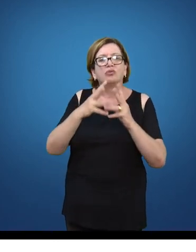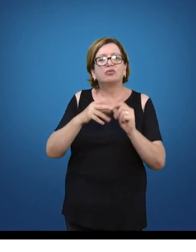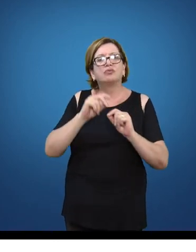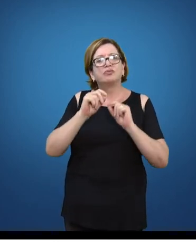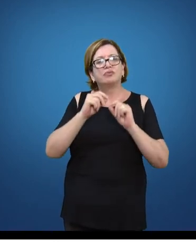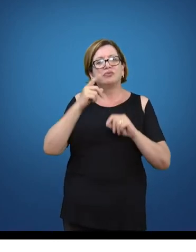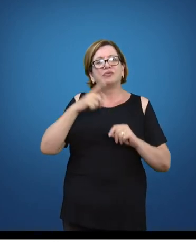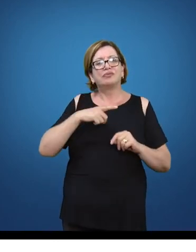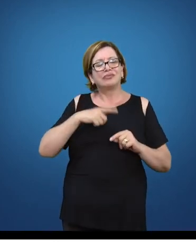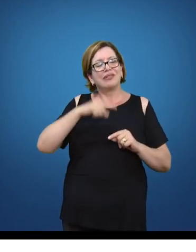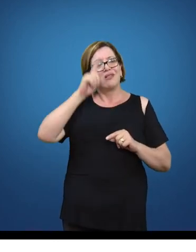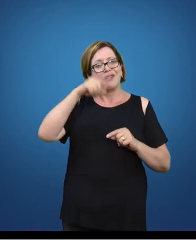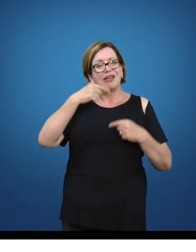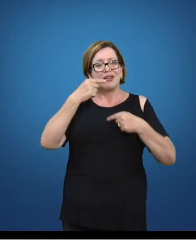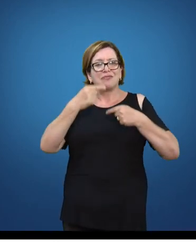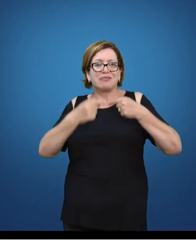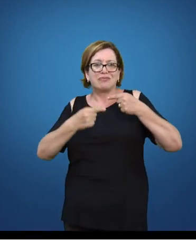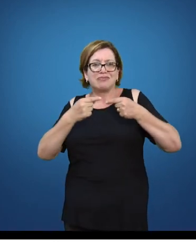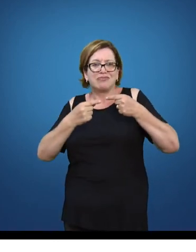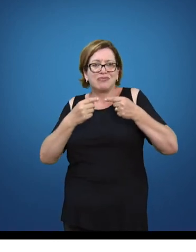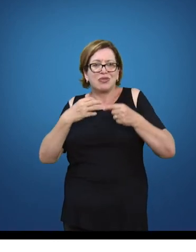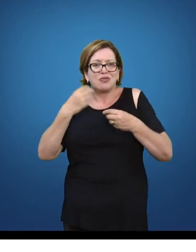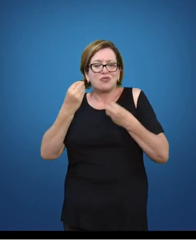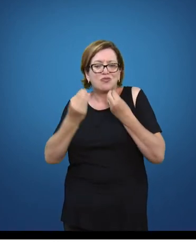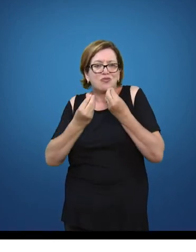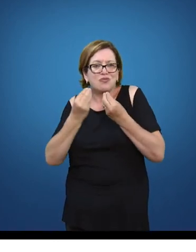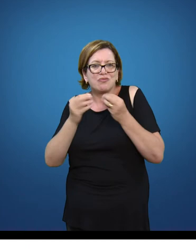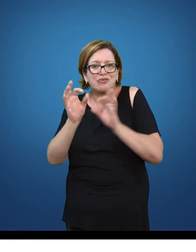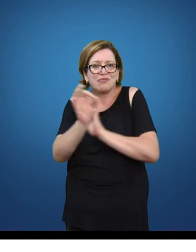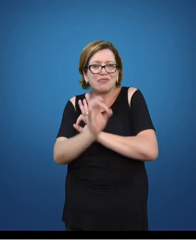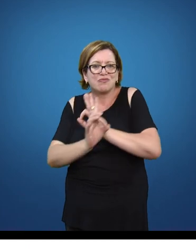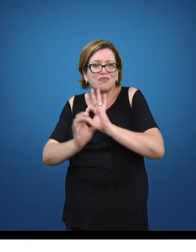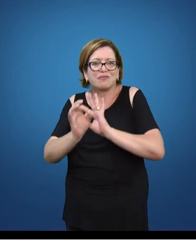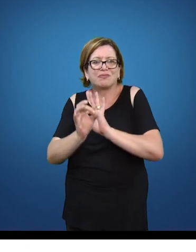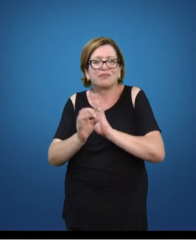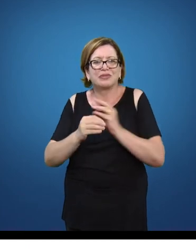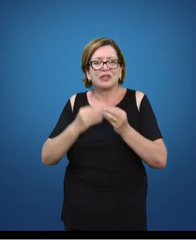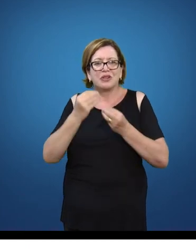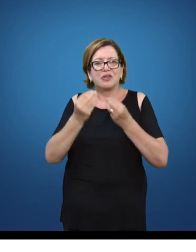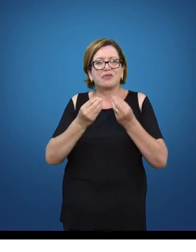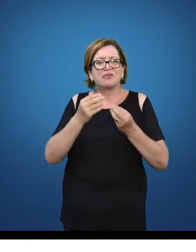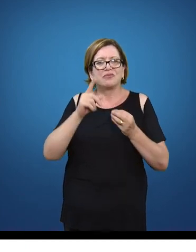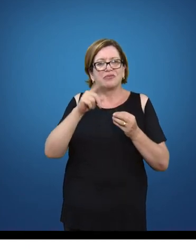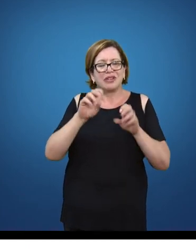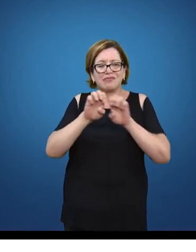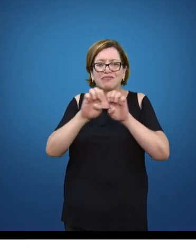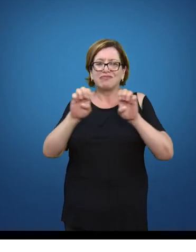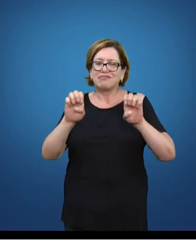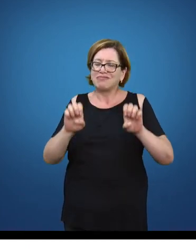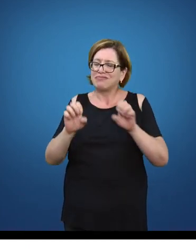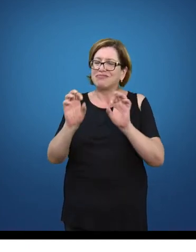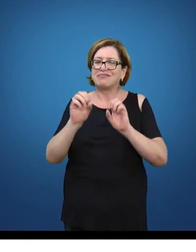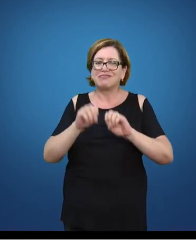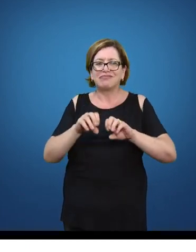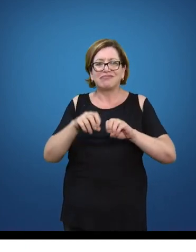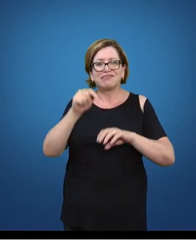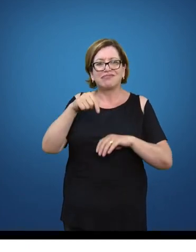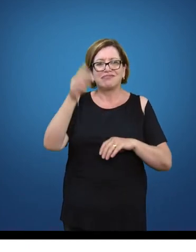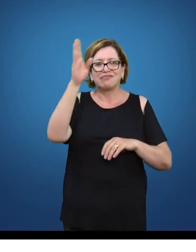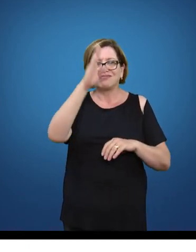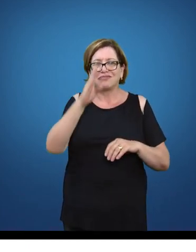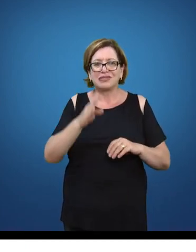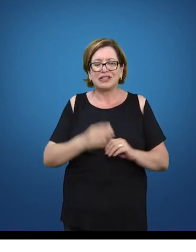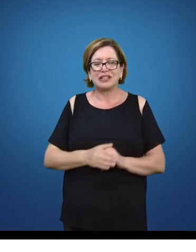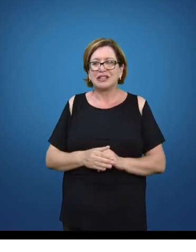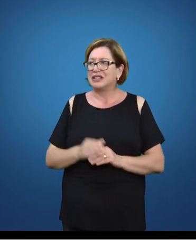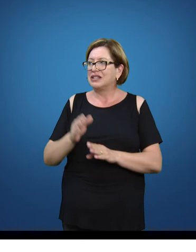que as políticas a maneira como se organiza a maneira como está estruturado além disso